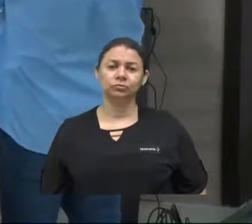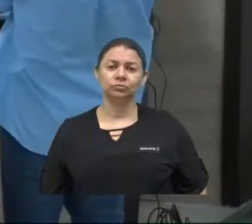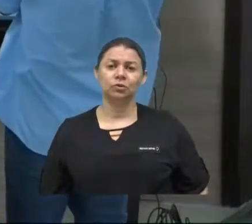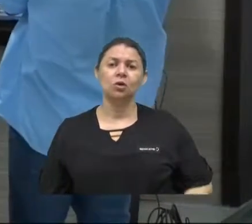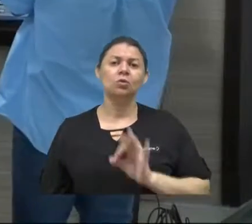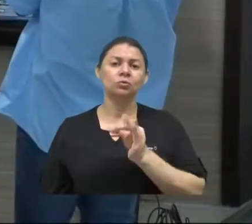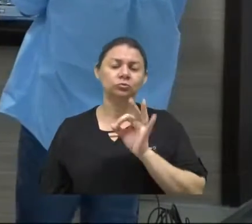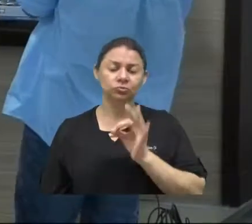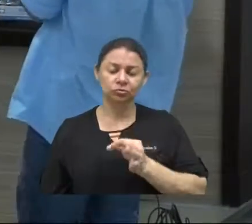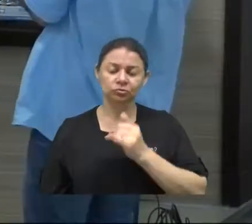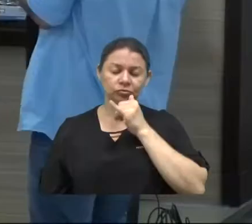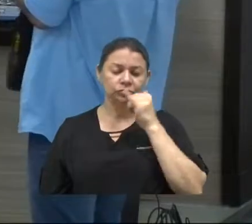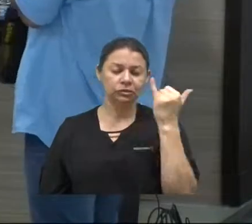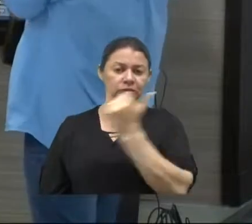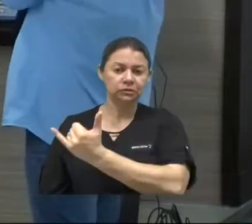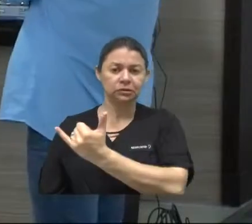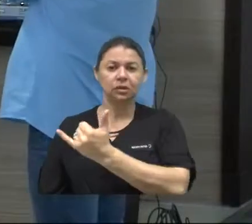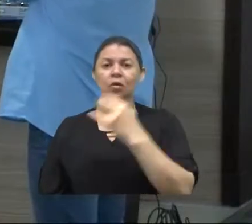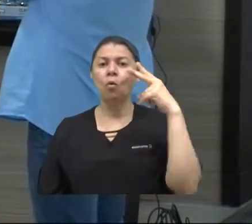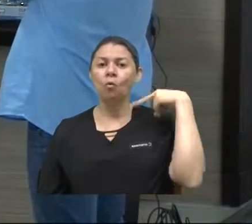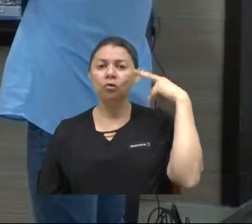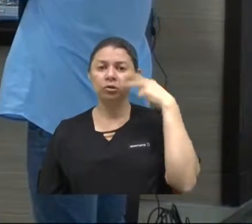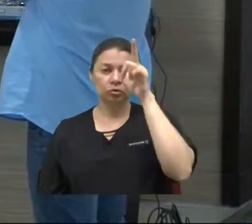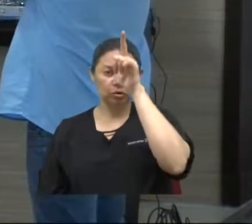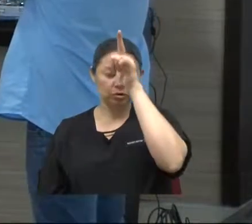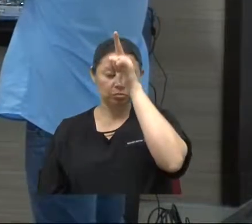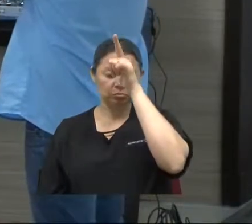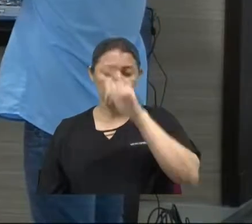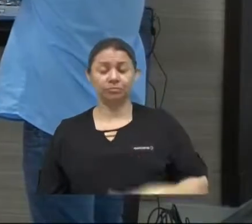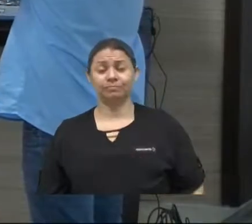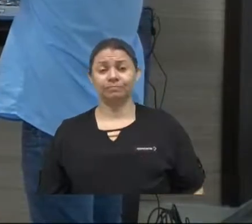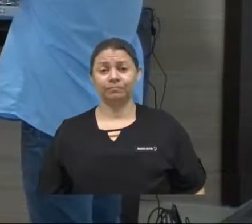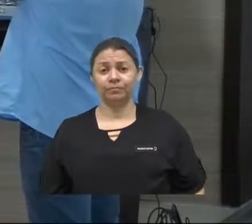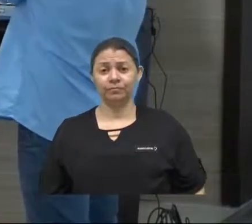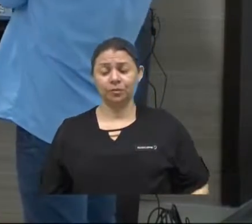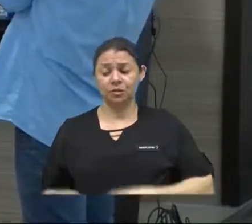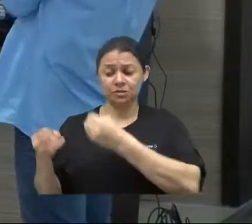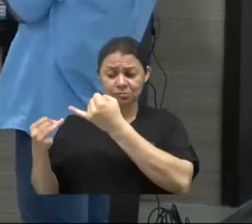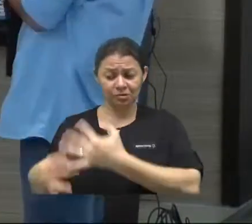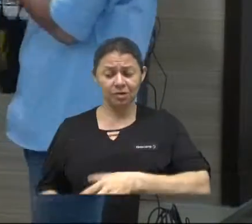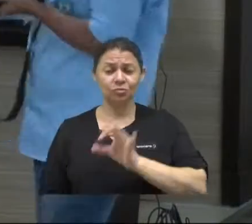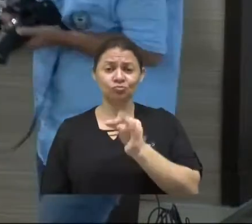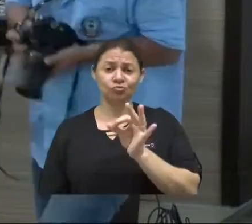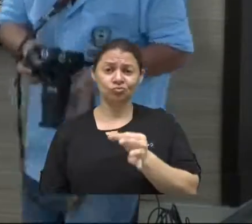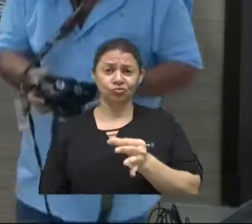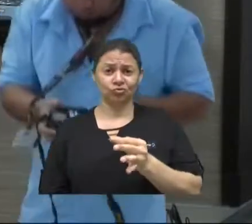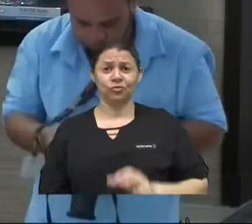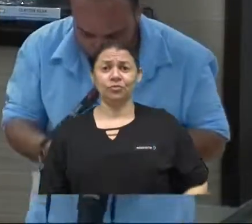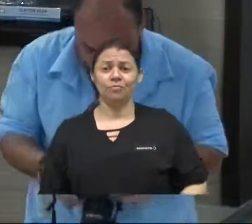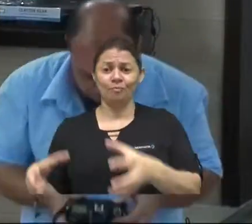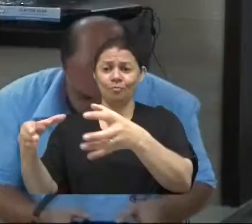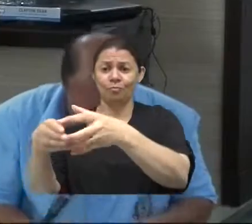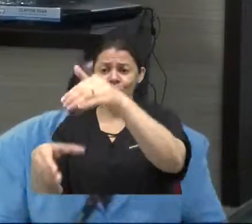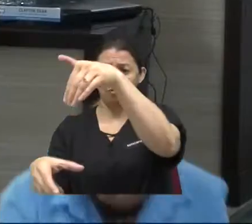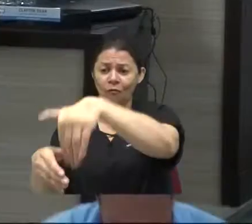voto, que votaria no pastor Newton. E assim o faço, porque já havia me comprometido com o pastor